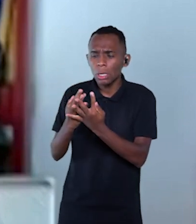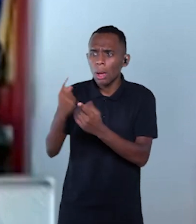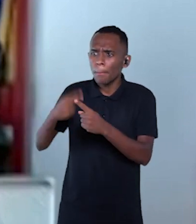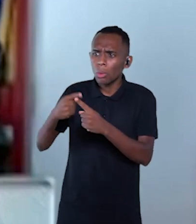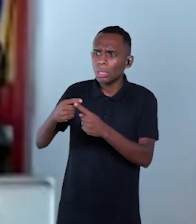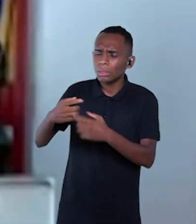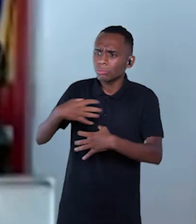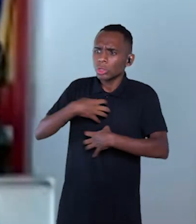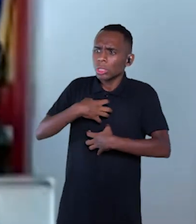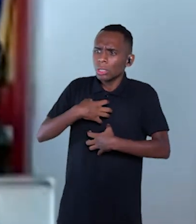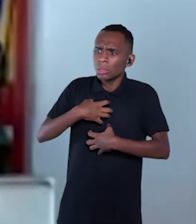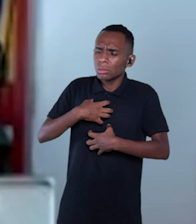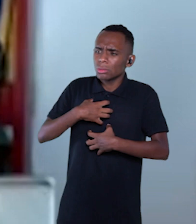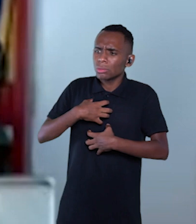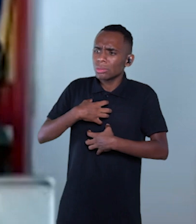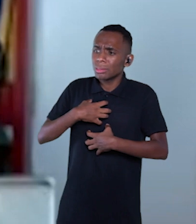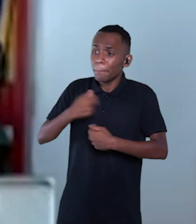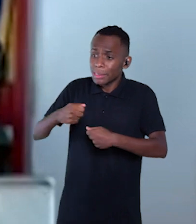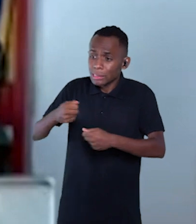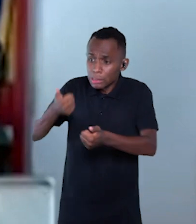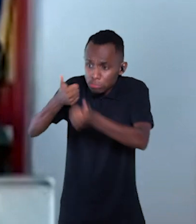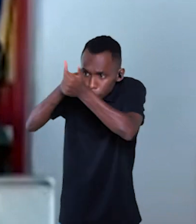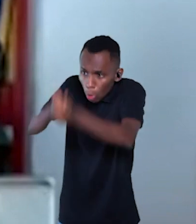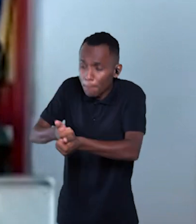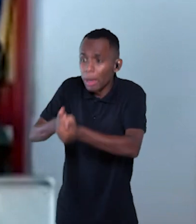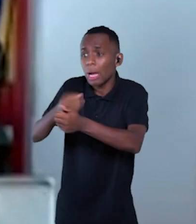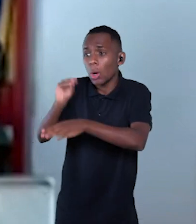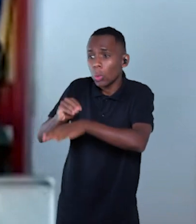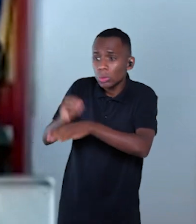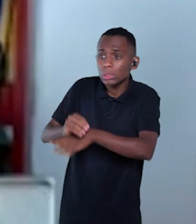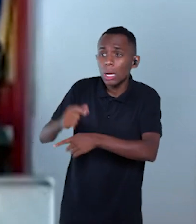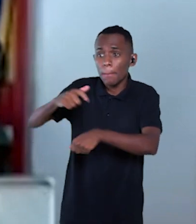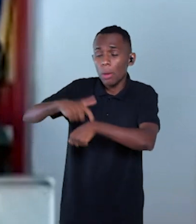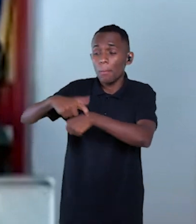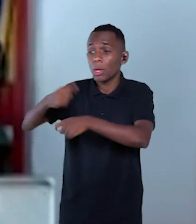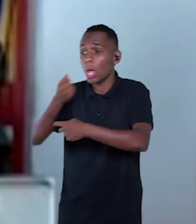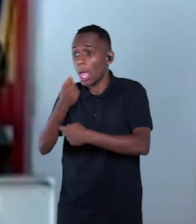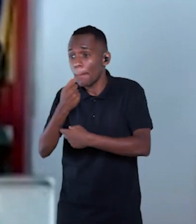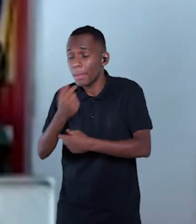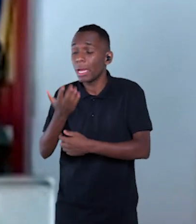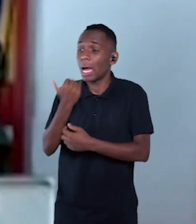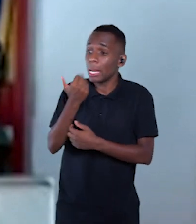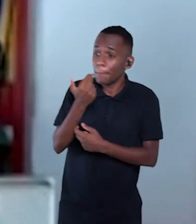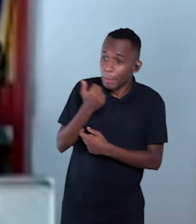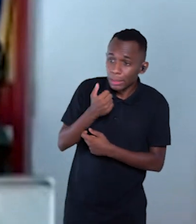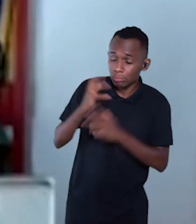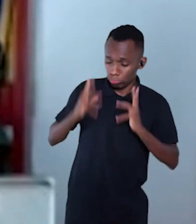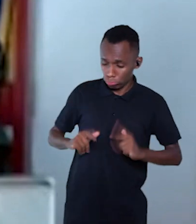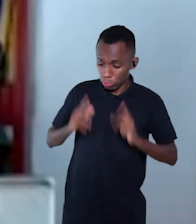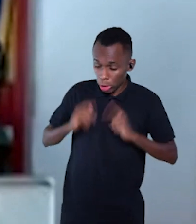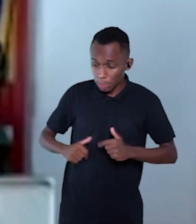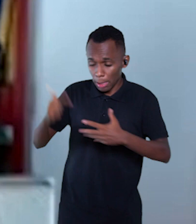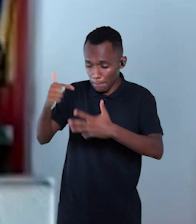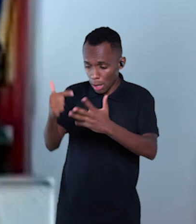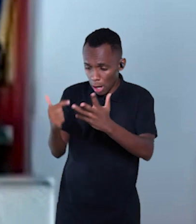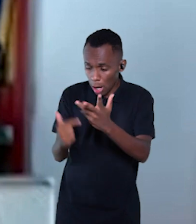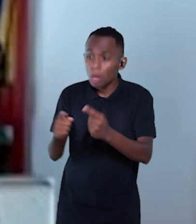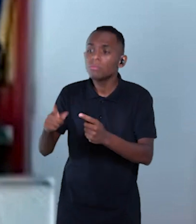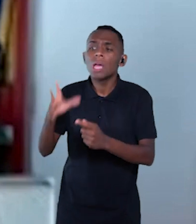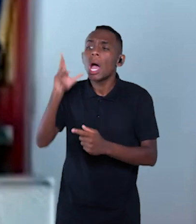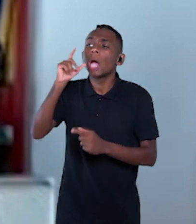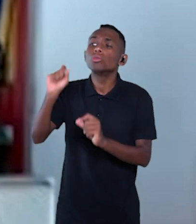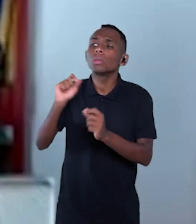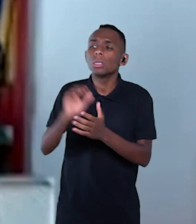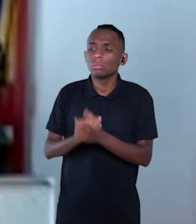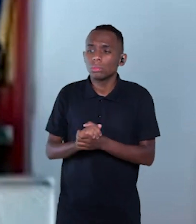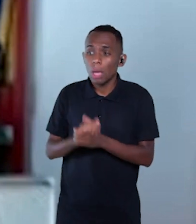família. A situação do senhor nesse momento inspira muitos cuidados. O horário com os remédios, alimentação, higiene.